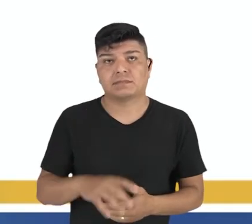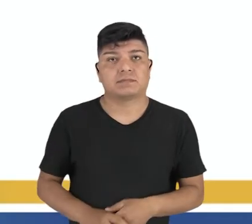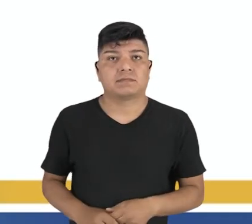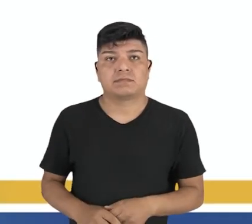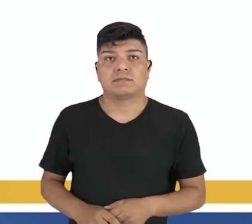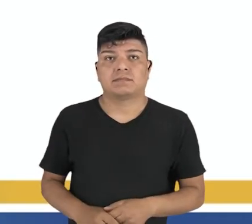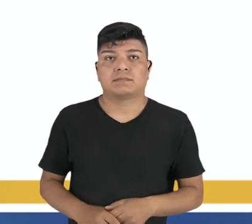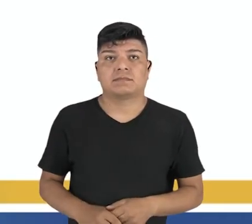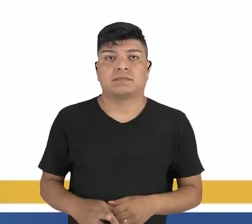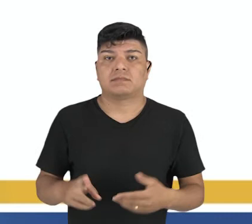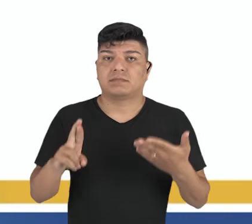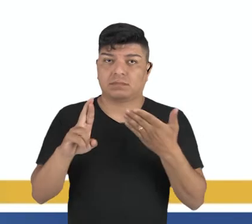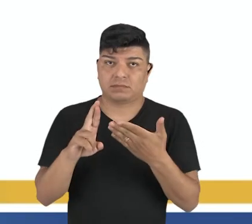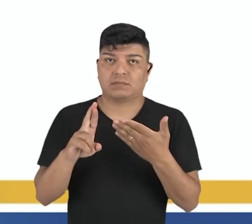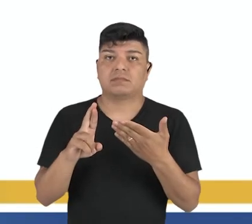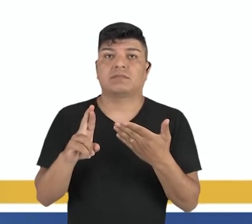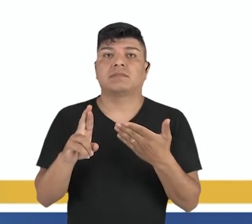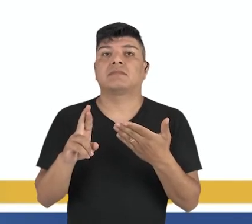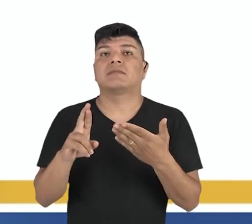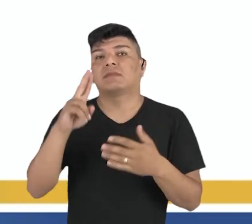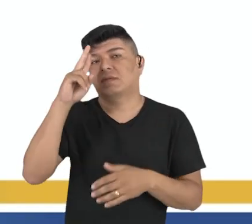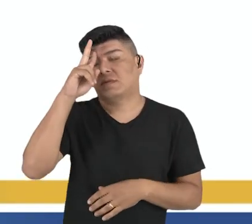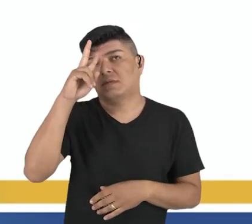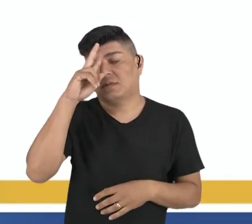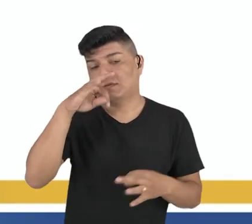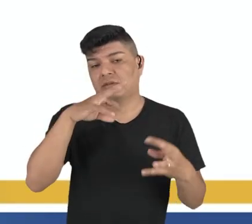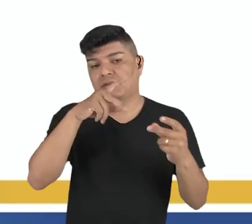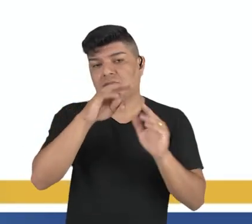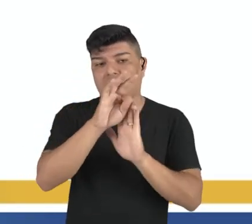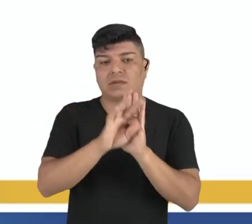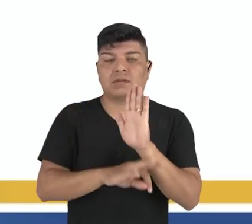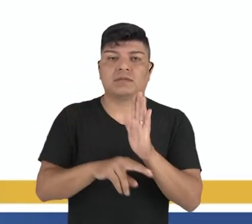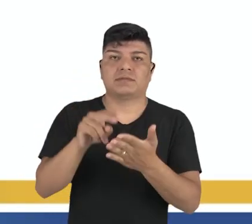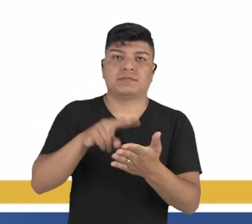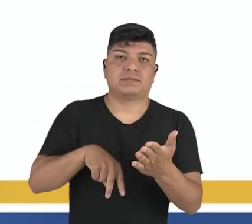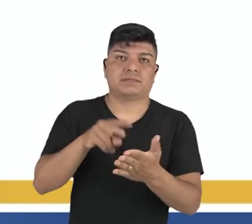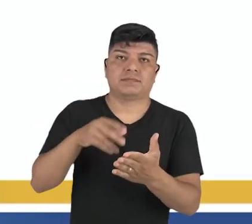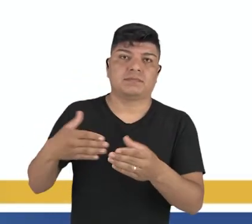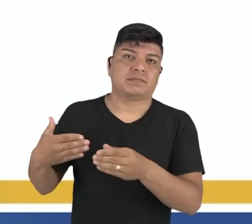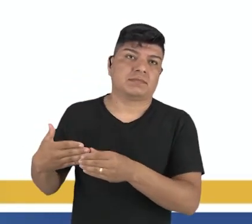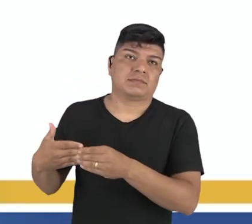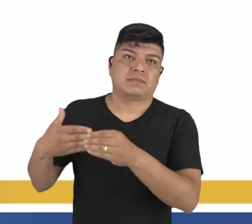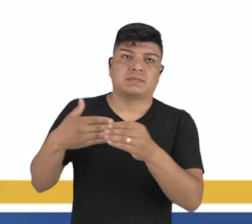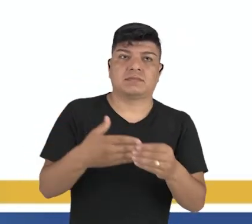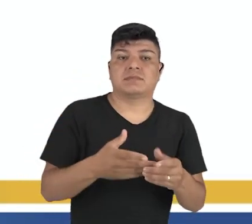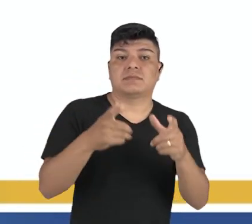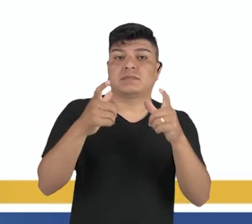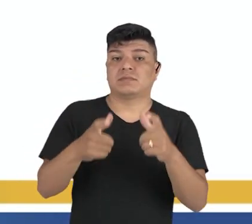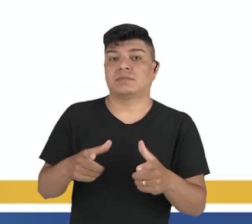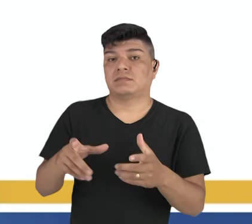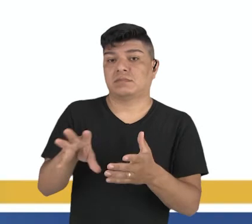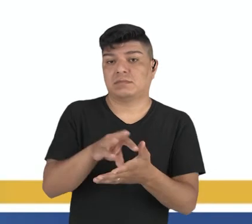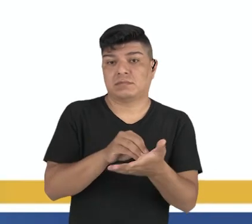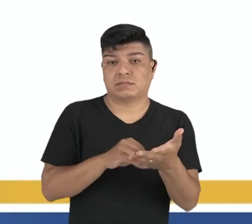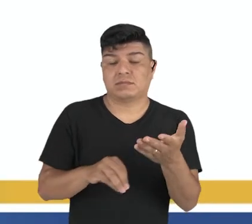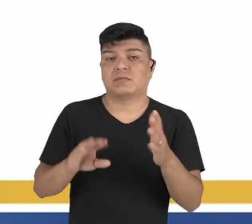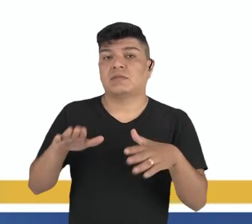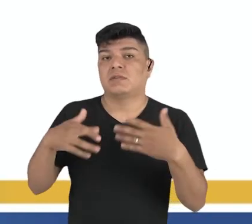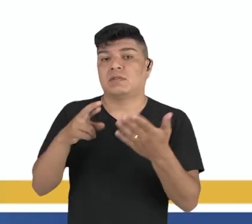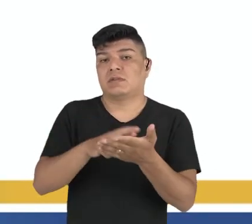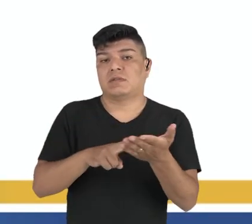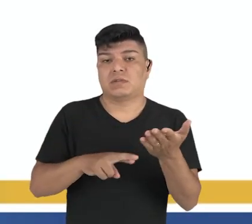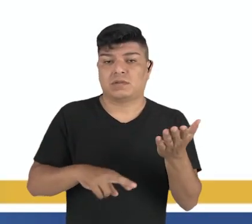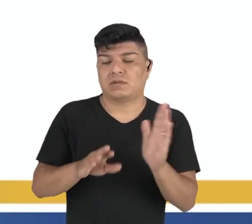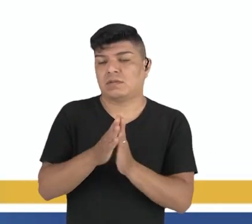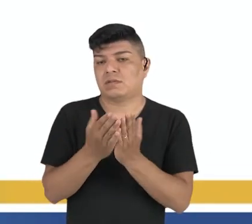olhar a fonte. A fonte, lembrando, todo o texto que você vai ler, ele vai trazer lá da onde foi tirado, de qual revista, de